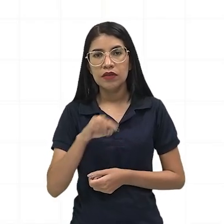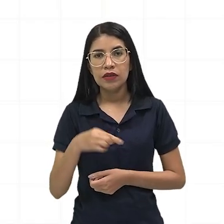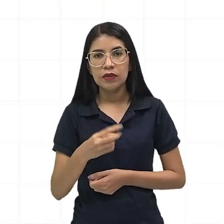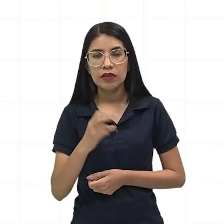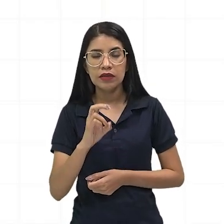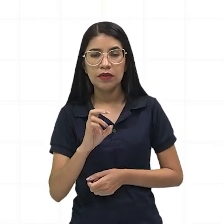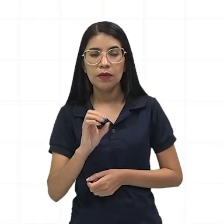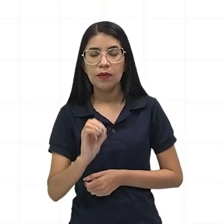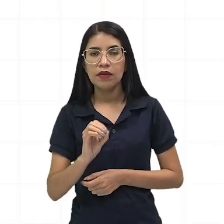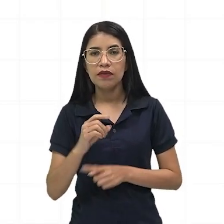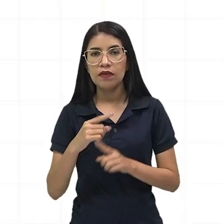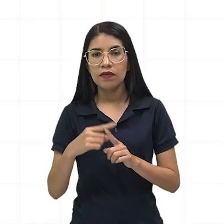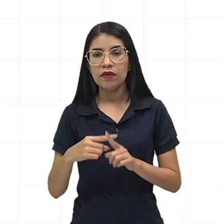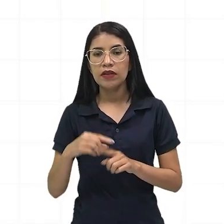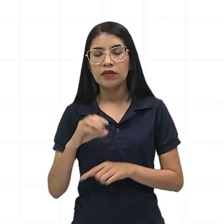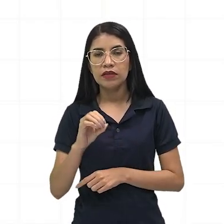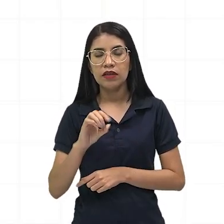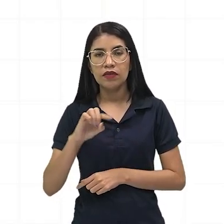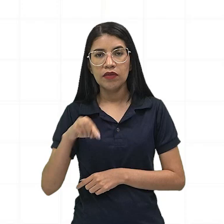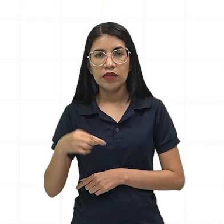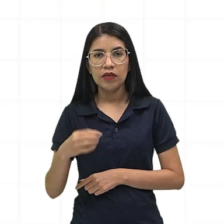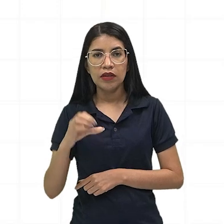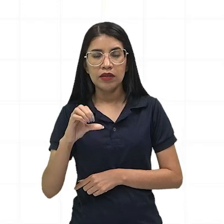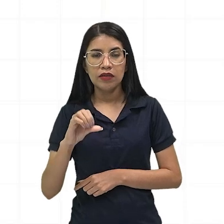0,50 vezes